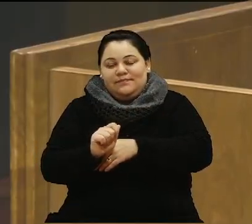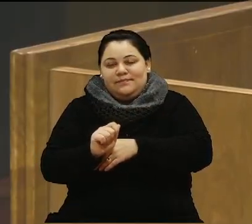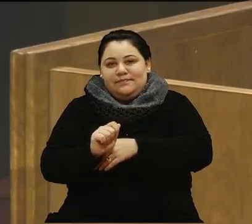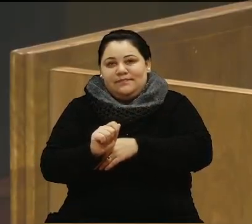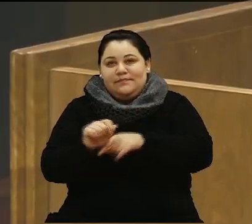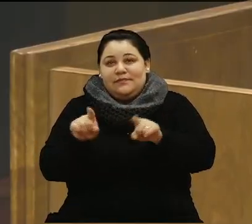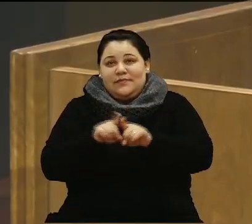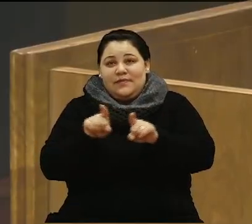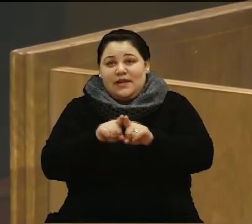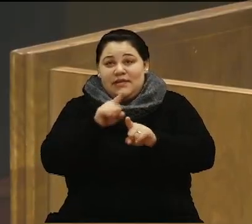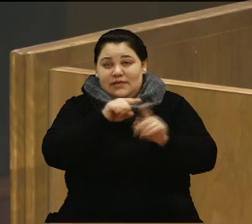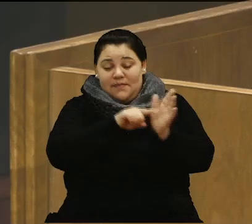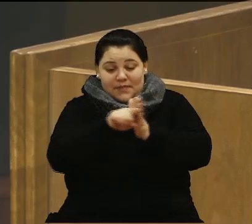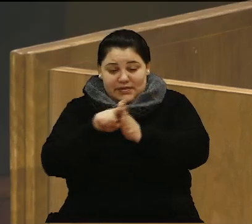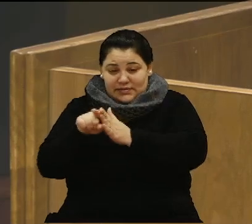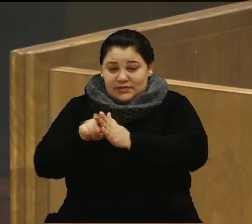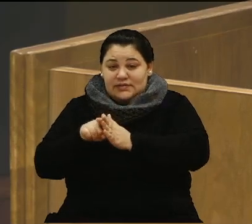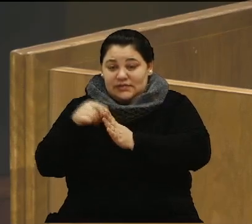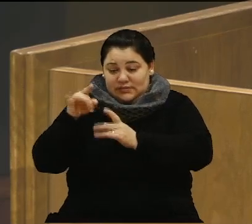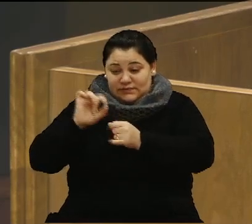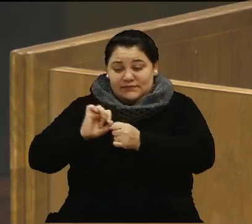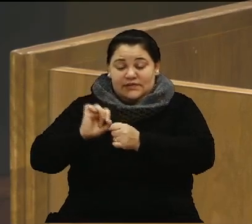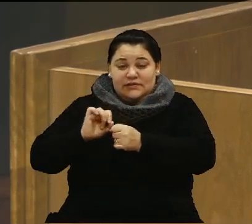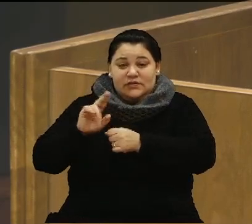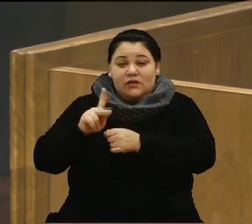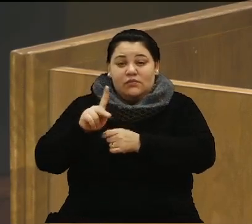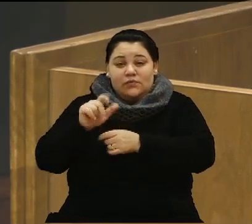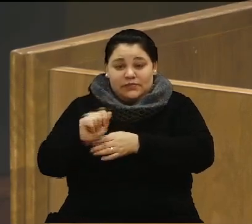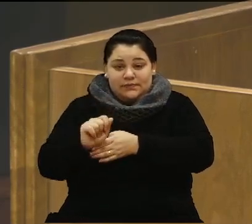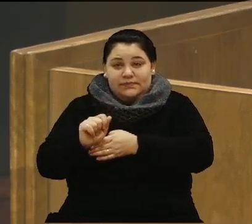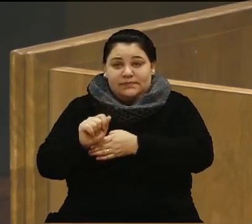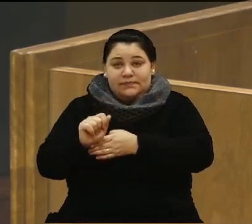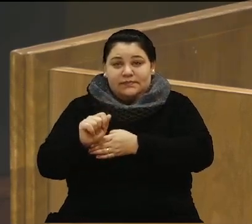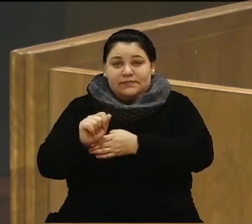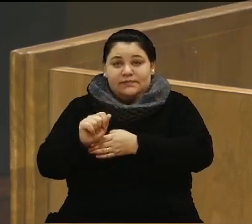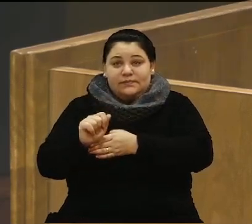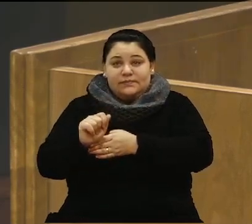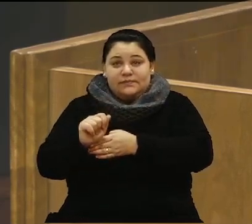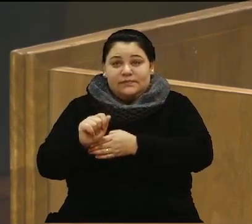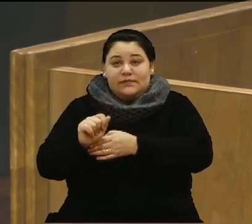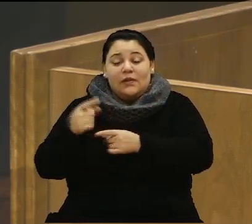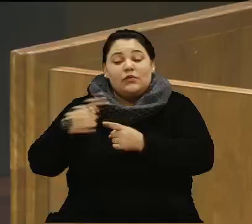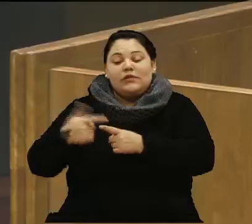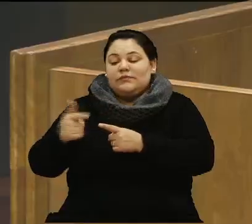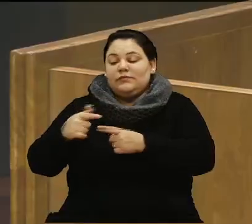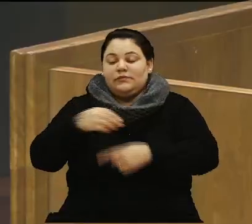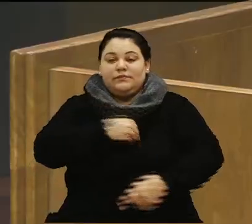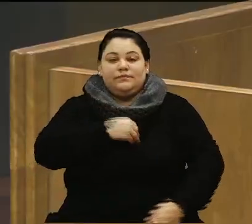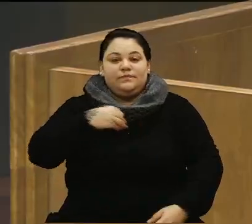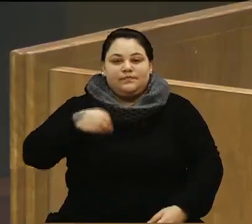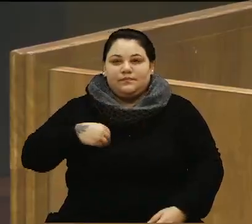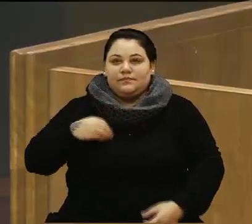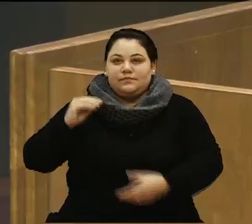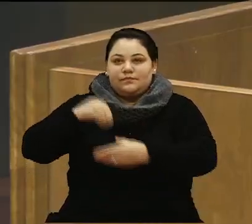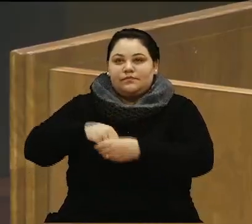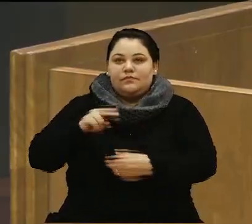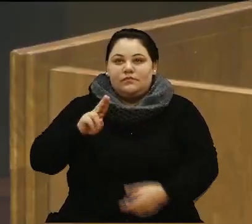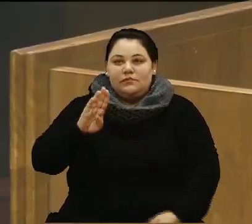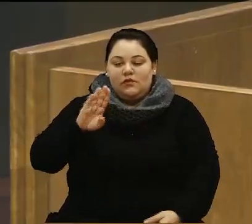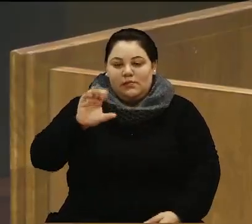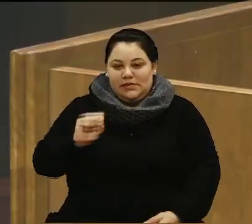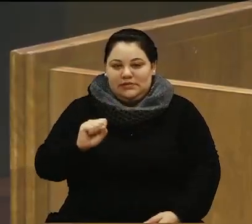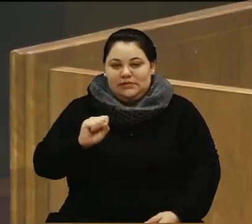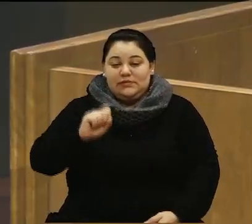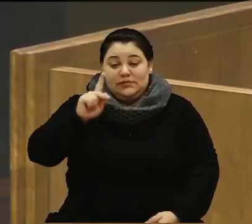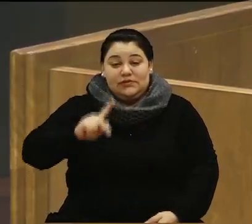provavelmente, essa pesquisa que eles estão fazendo na UPA, provavelmente vai dar que é porque não tem médico na UBS. As pessoas